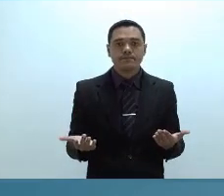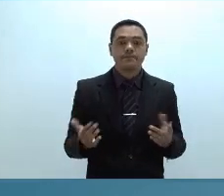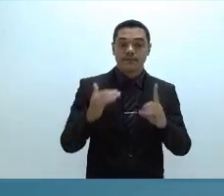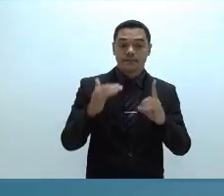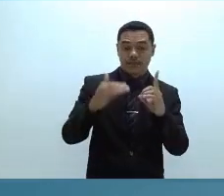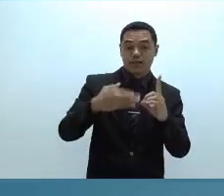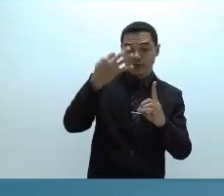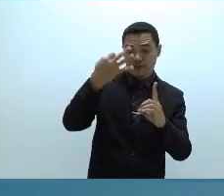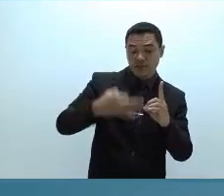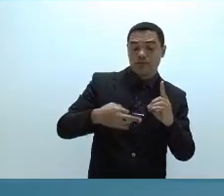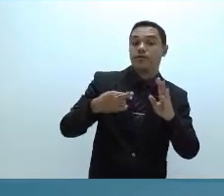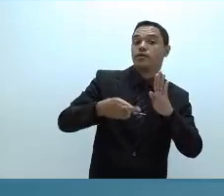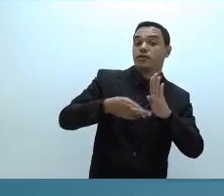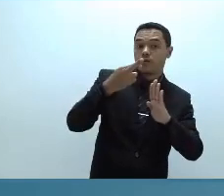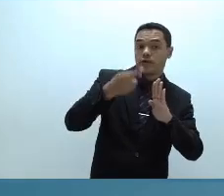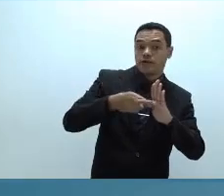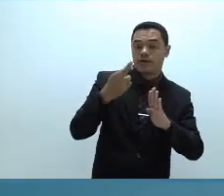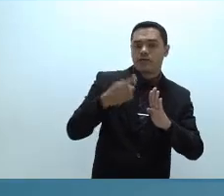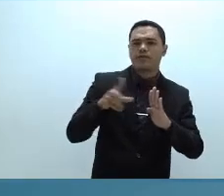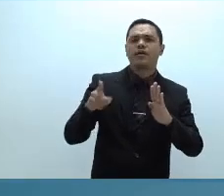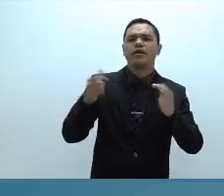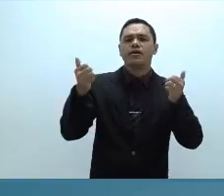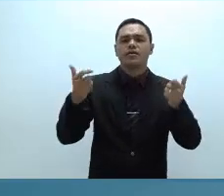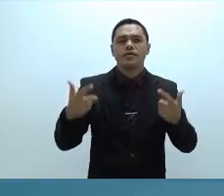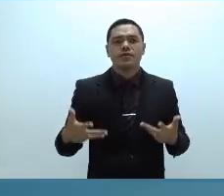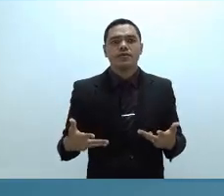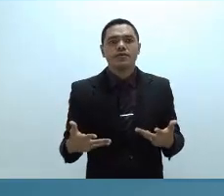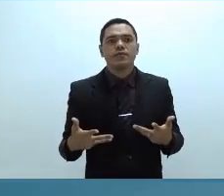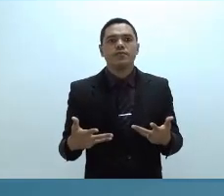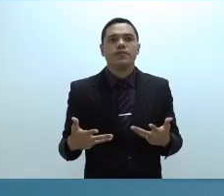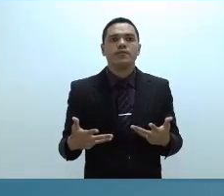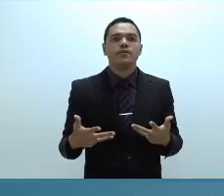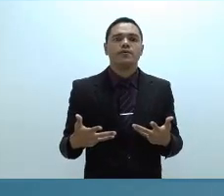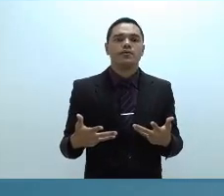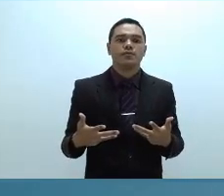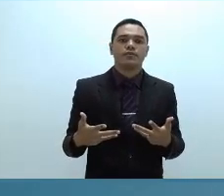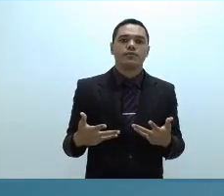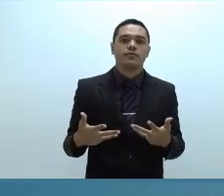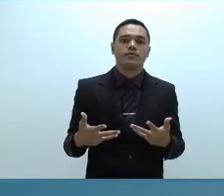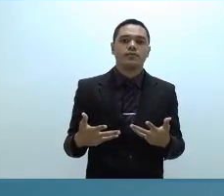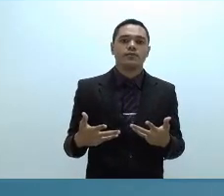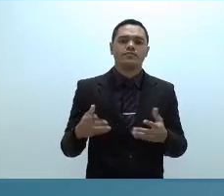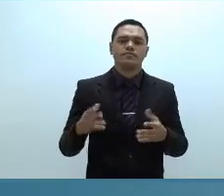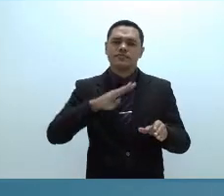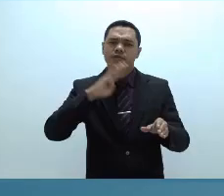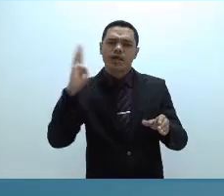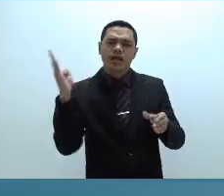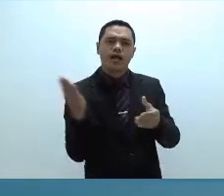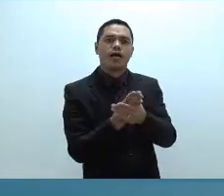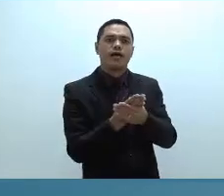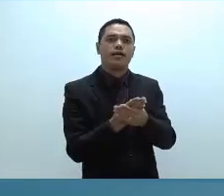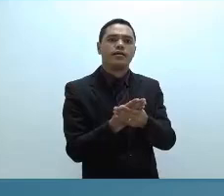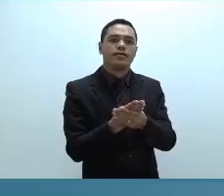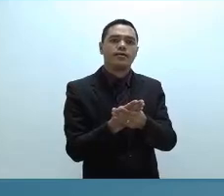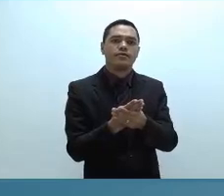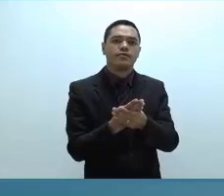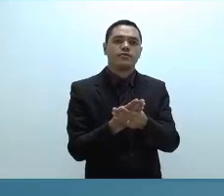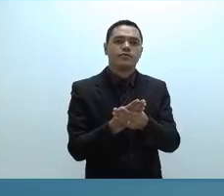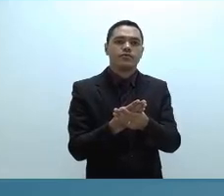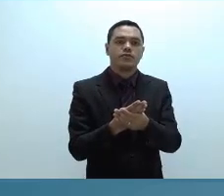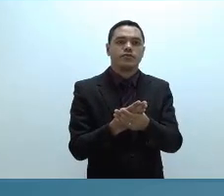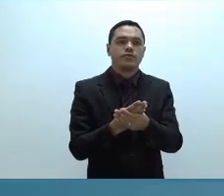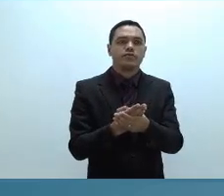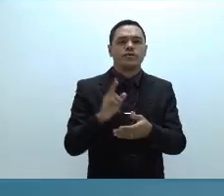desembargador, o relator, falou que as ações remissivas seriam de